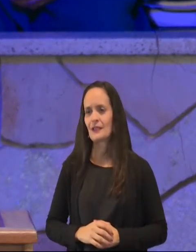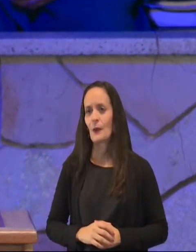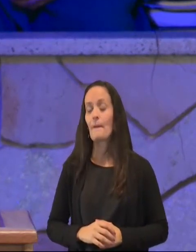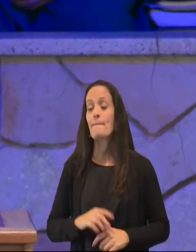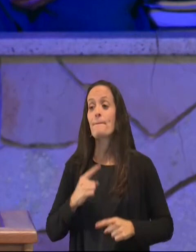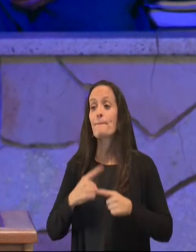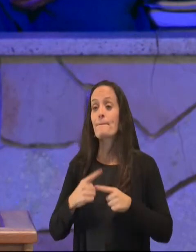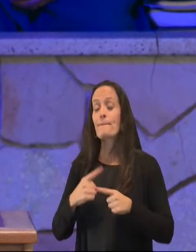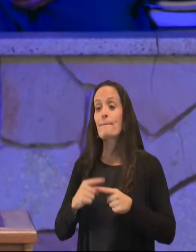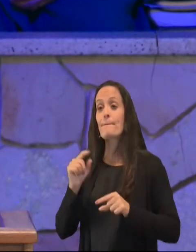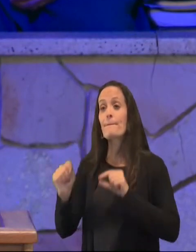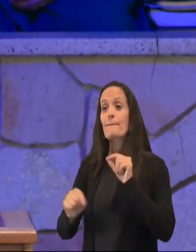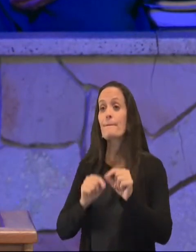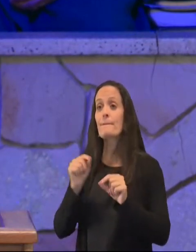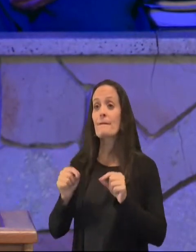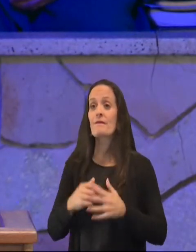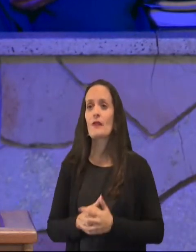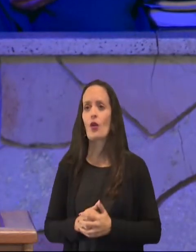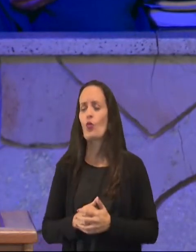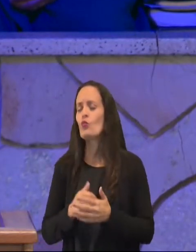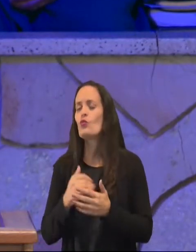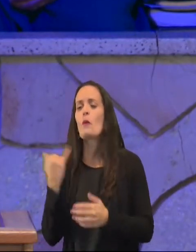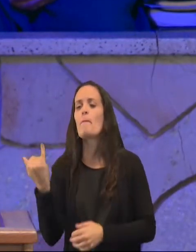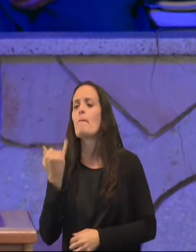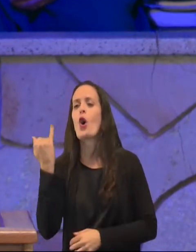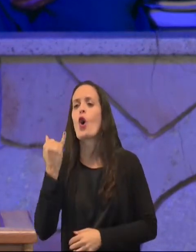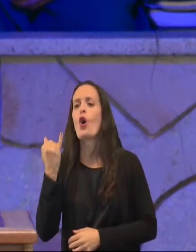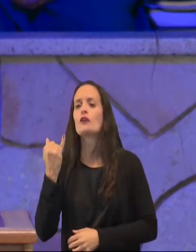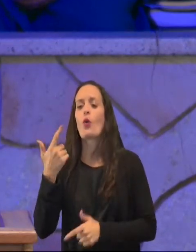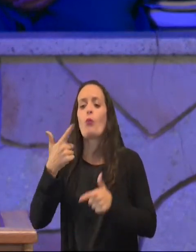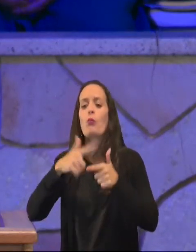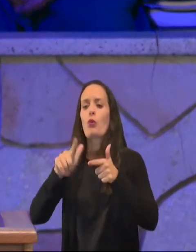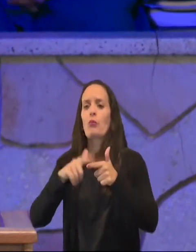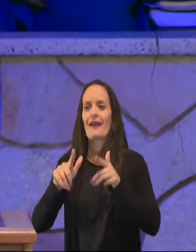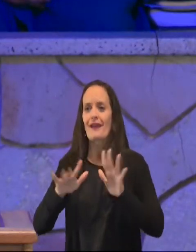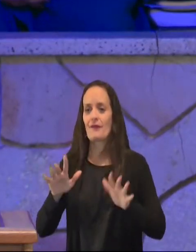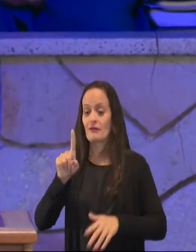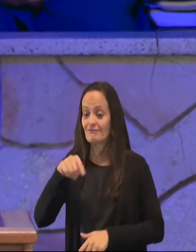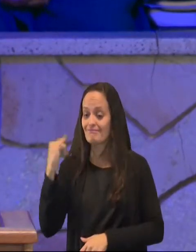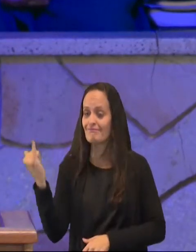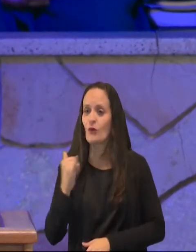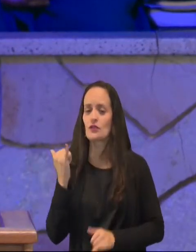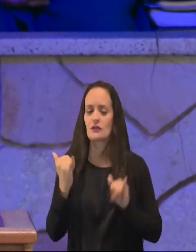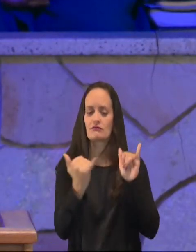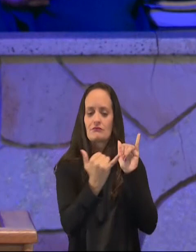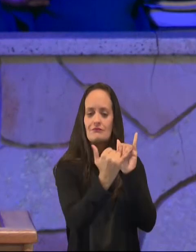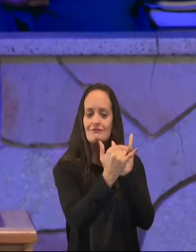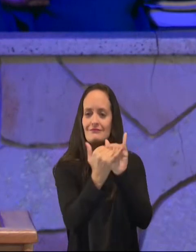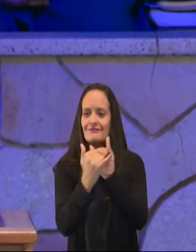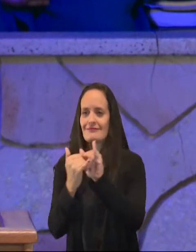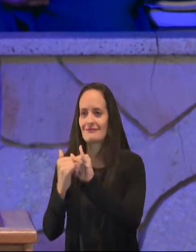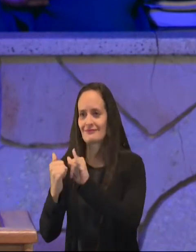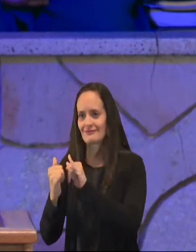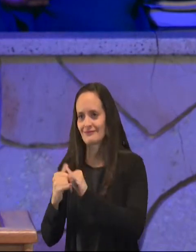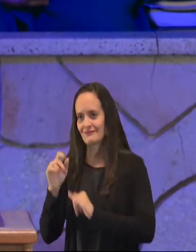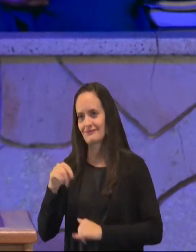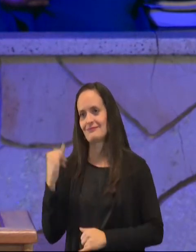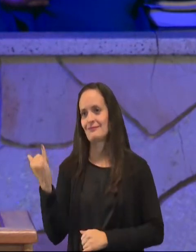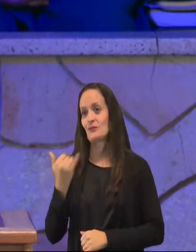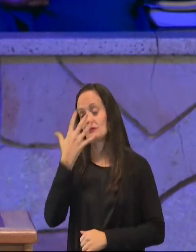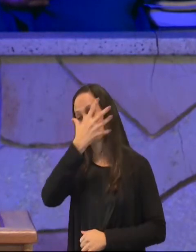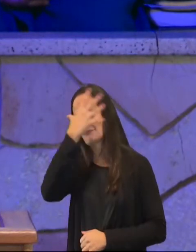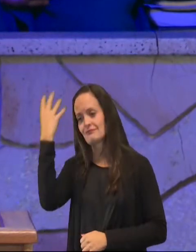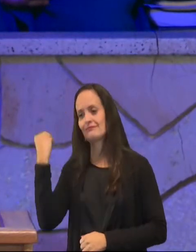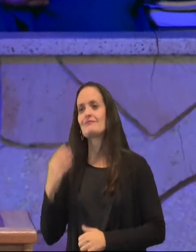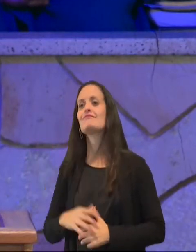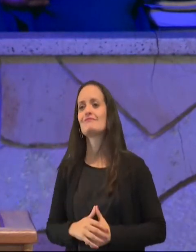tempo inteiro, independente das circunstâncias. De uma prisão sem janelas, sem luz, aqueles homens vão para a